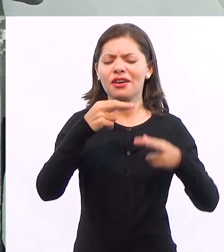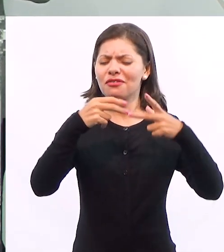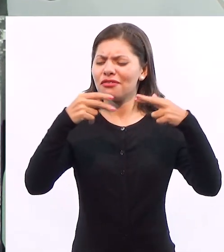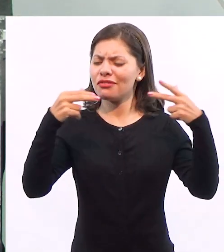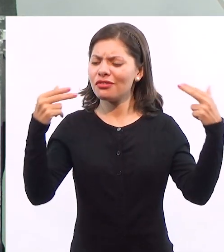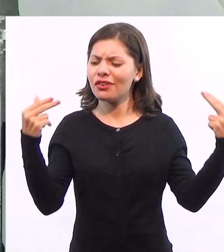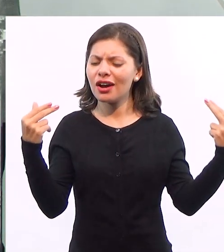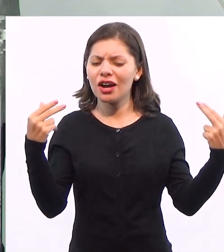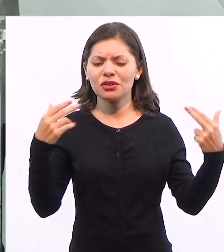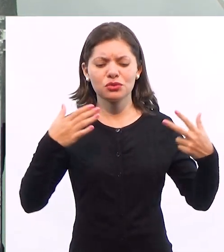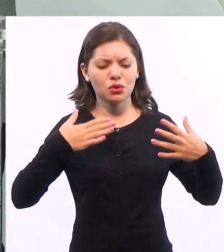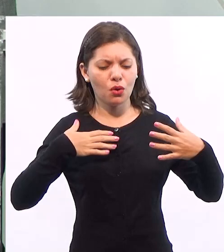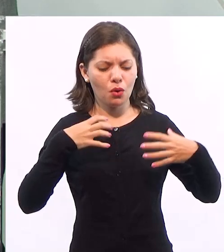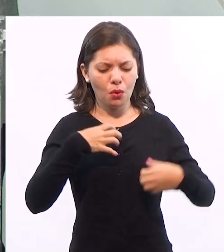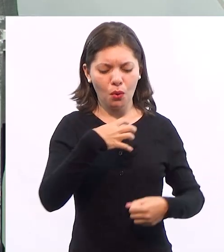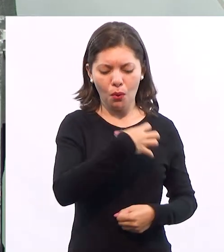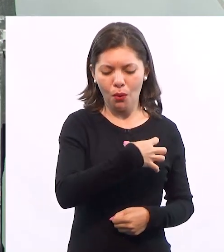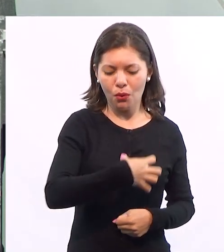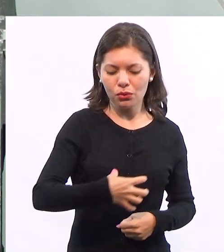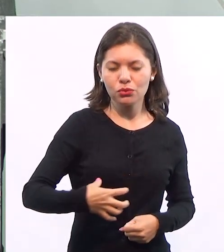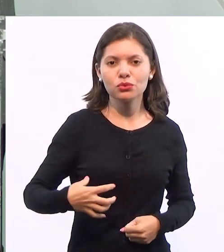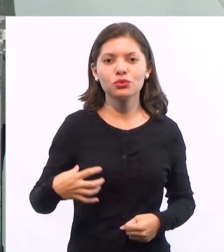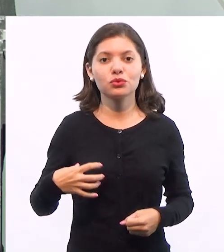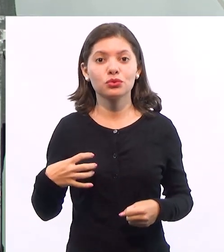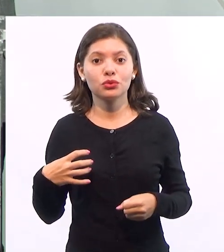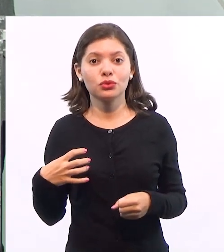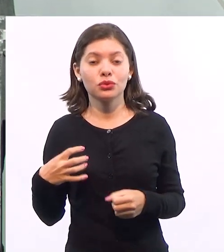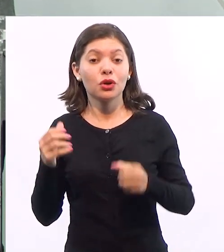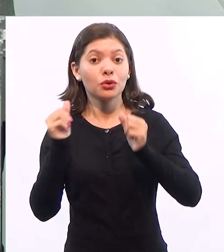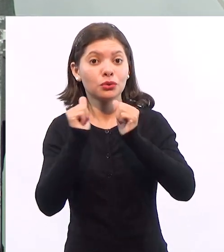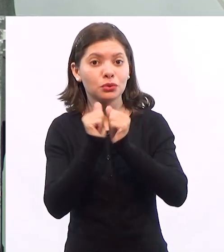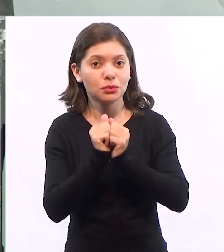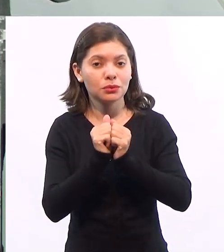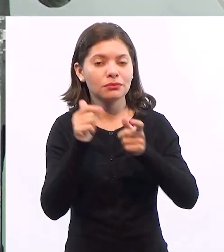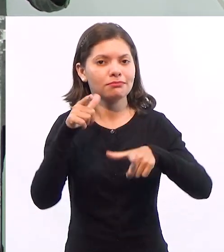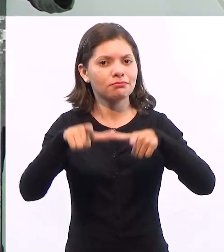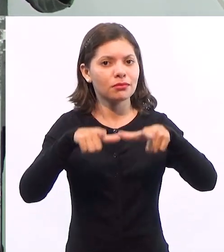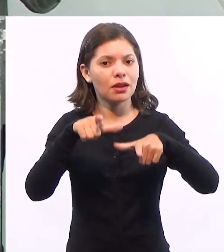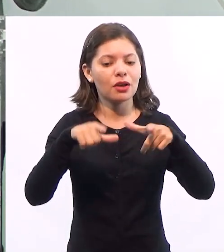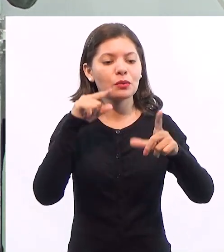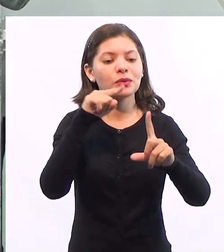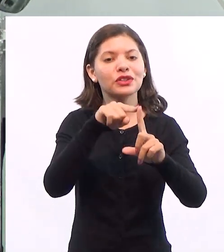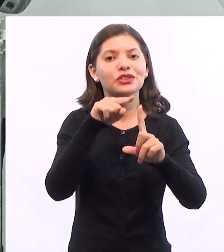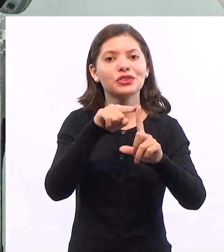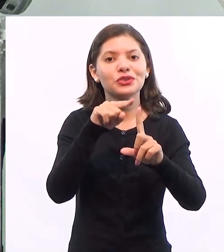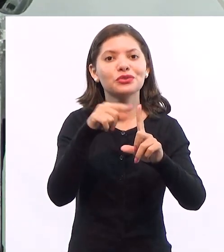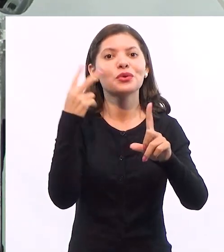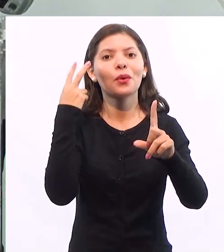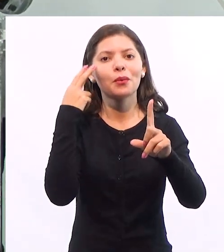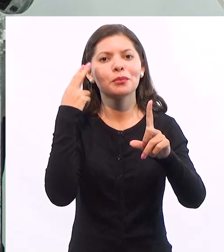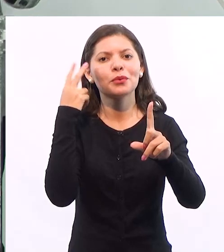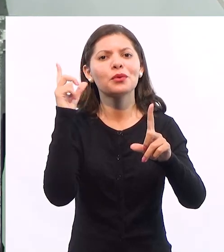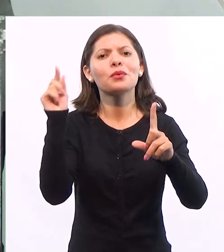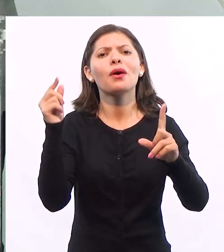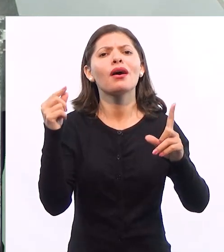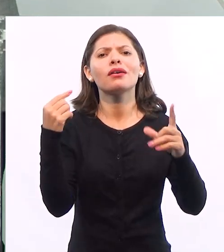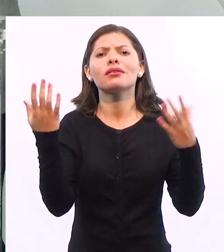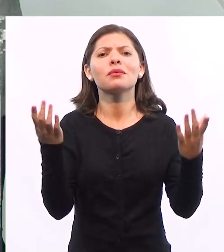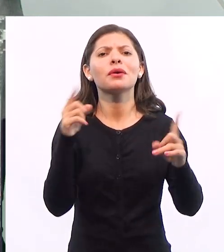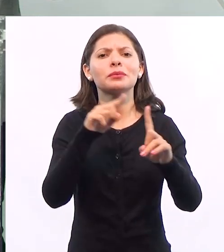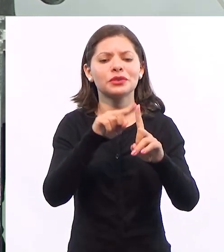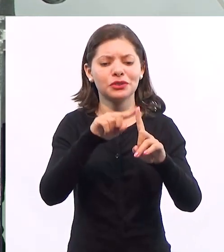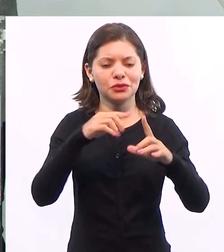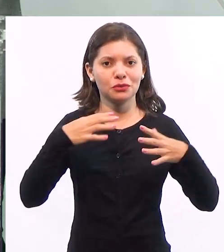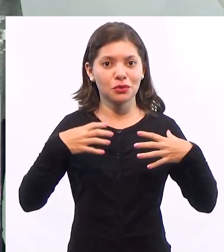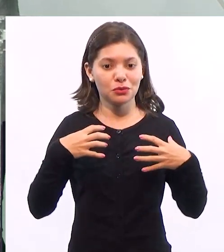ali vários órgãos trabalhando em conjunto, voltados para um objetivo comum. Qual o objetivo do